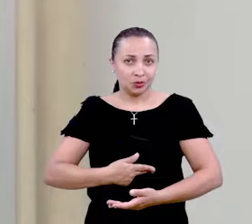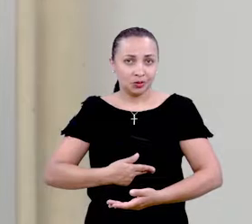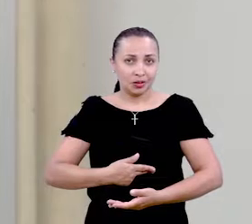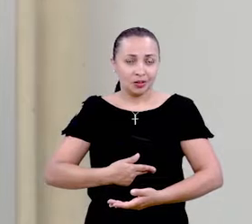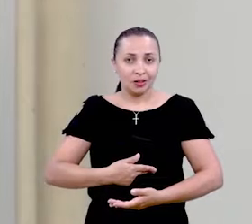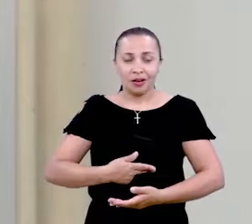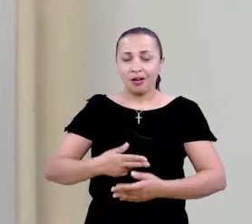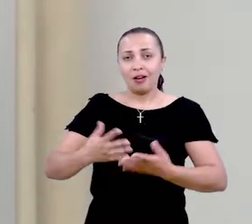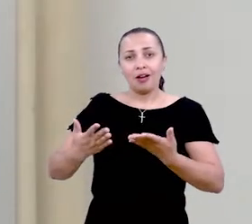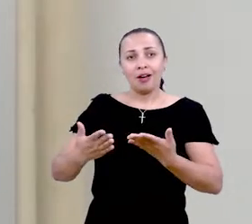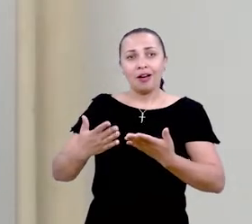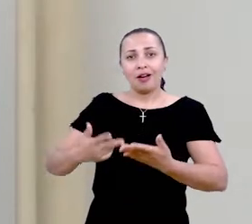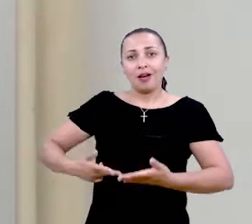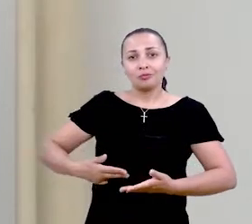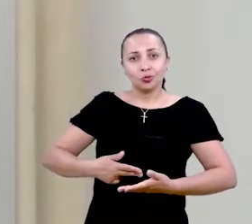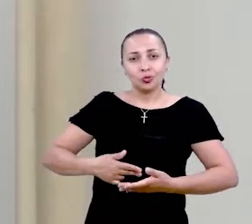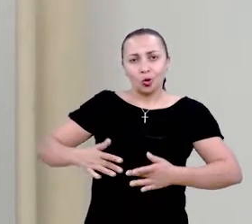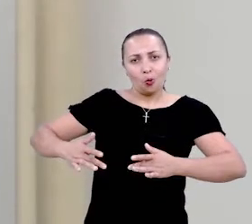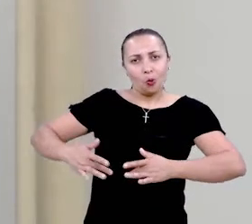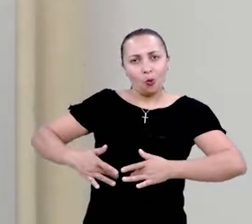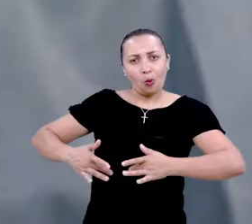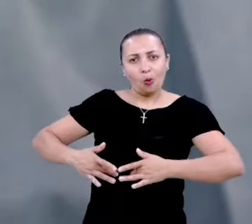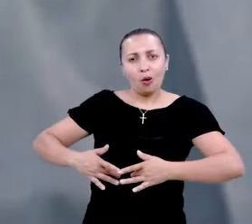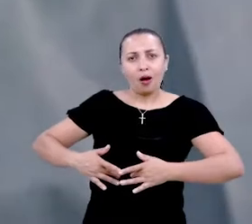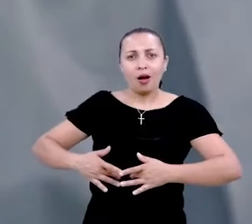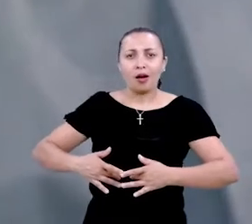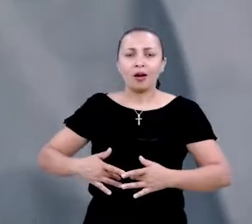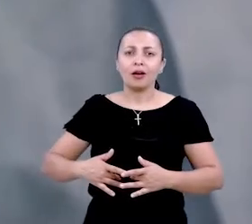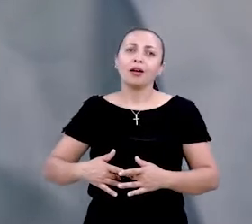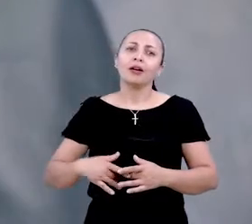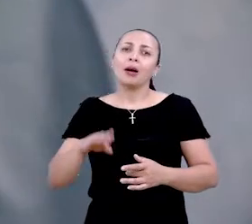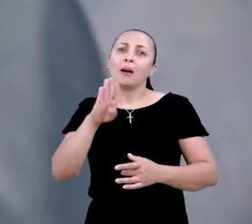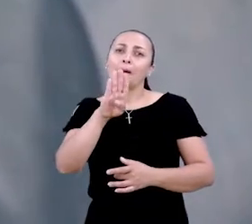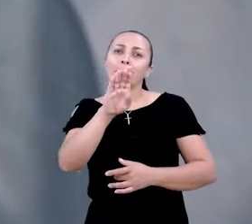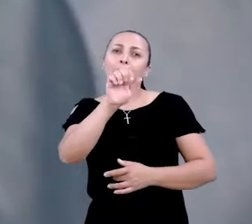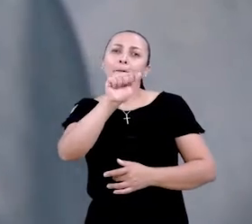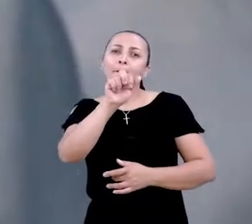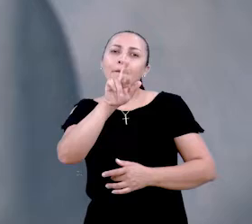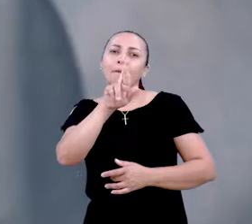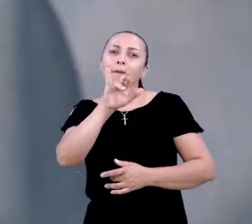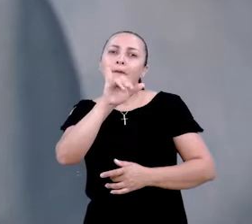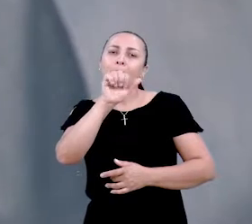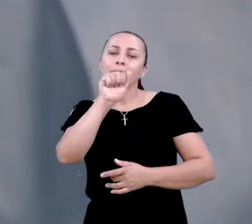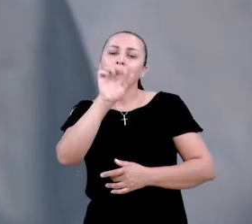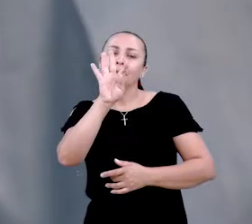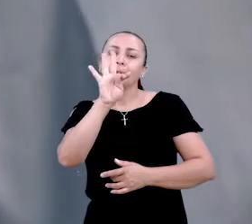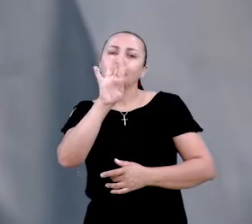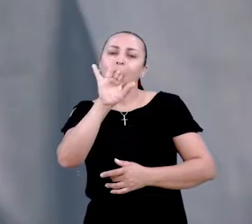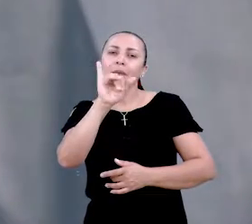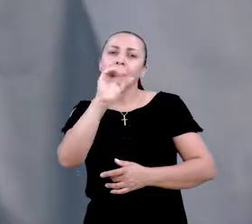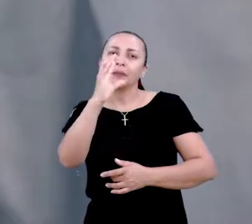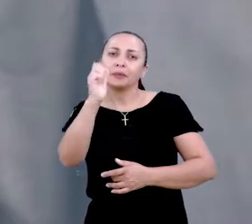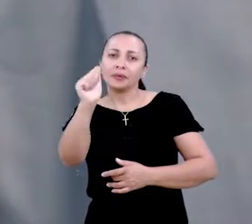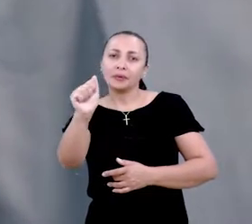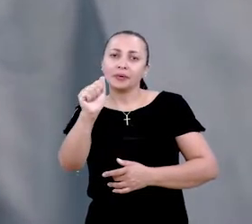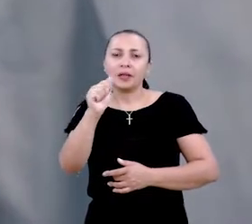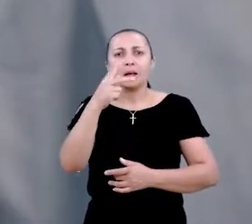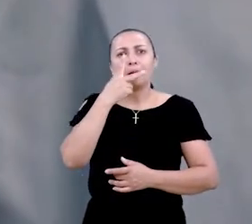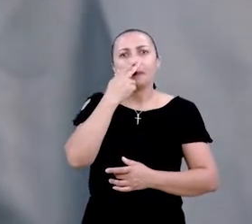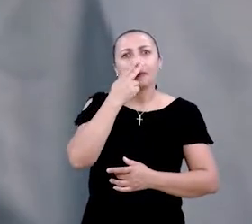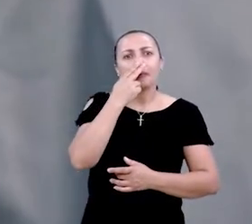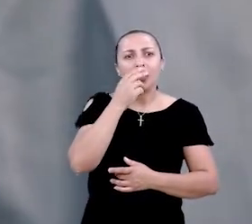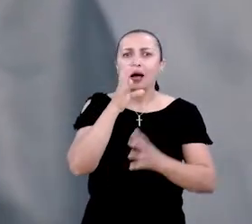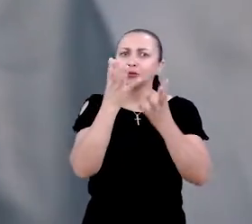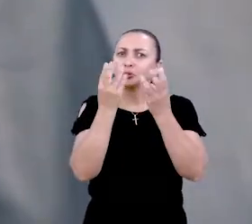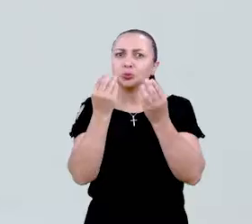da cirurgia bariátrica, que é um procedimento que a princípio parece assim muito radical, já que você vai fazer uma